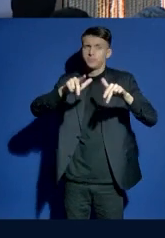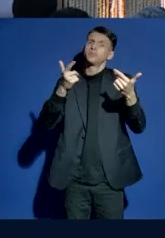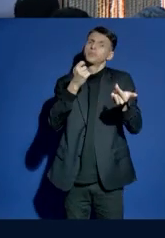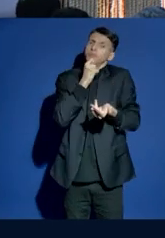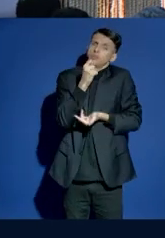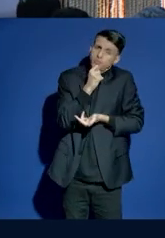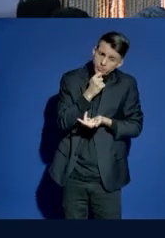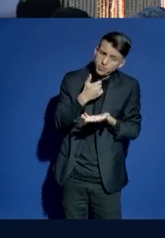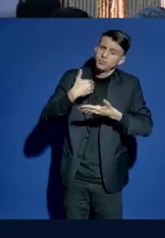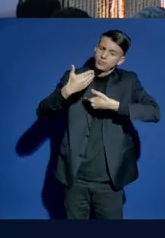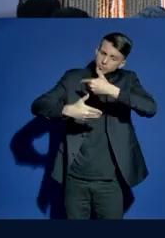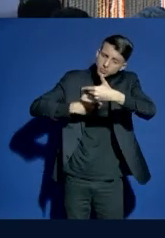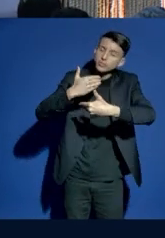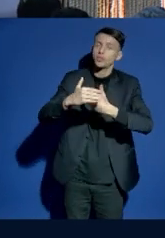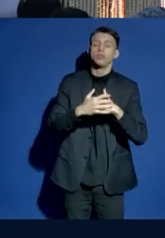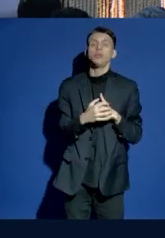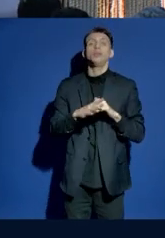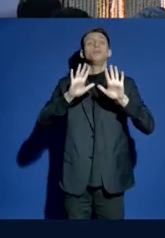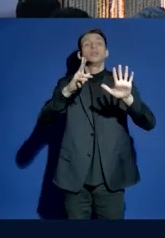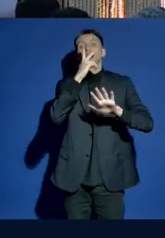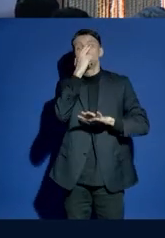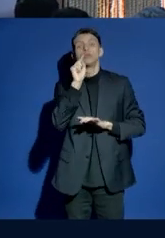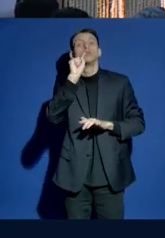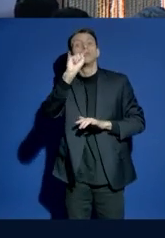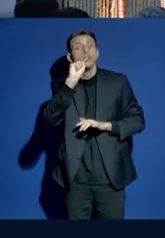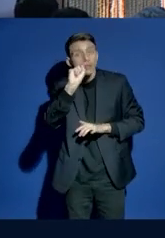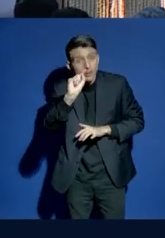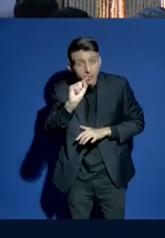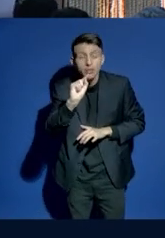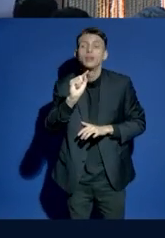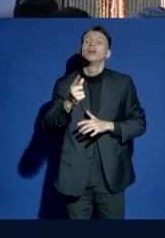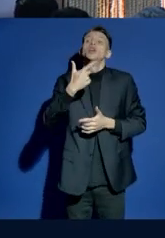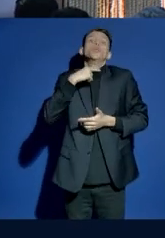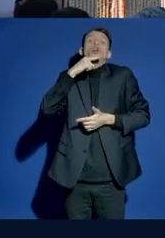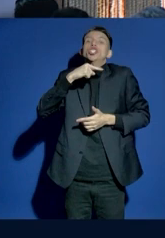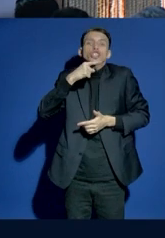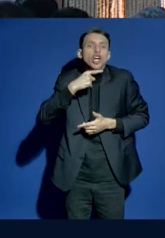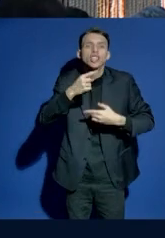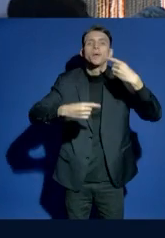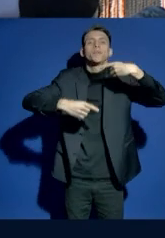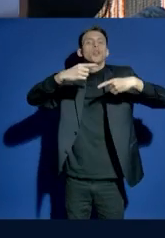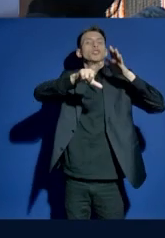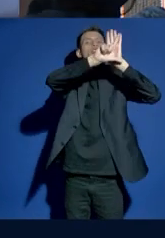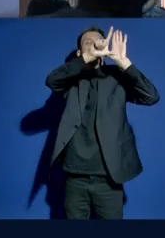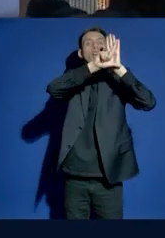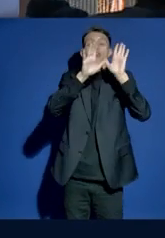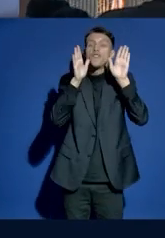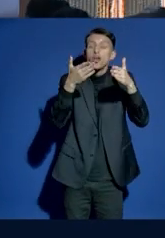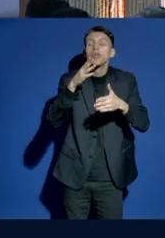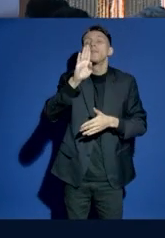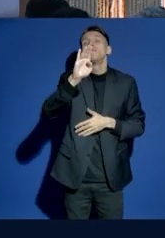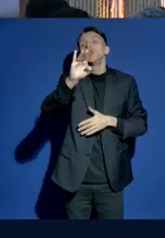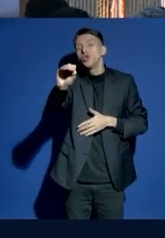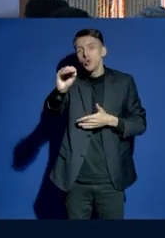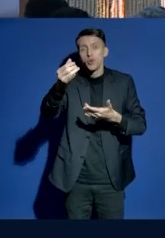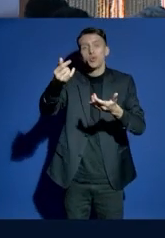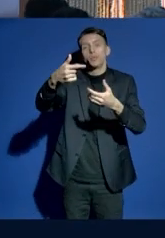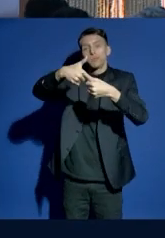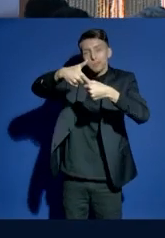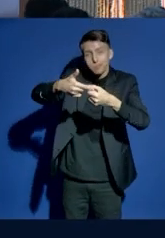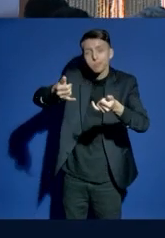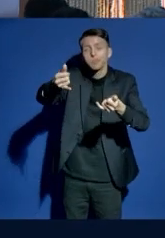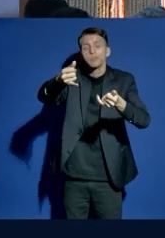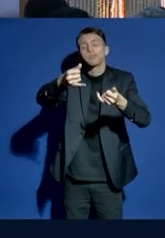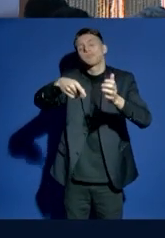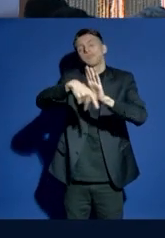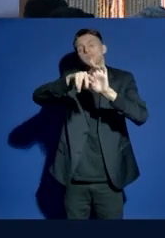últimos tempos, mas eu acho que nada adianta você ter várias políticas públicas focadas nos biocombustíveis se você está, por exemplo, subsidiando